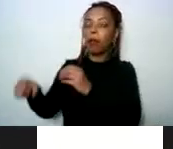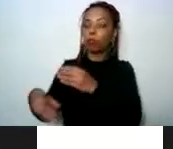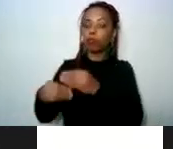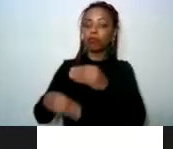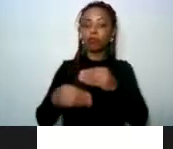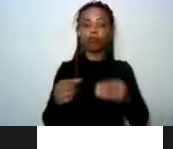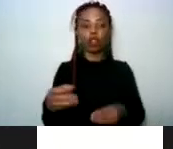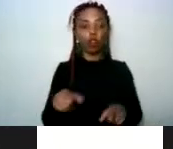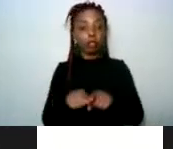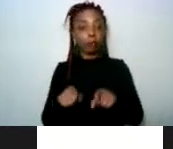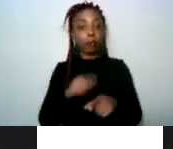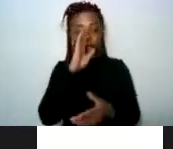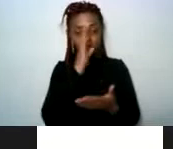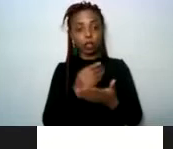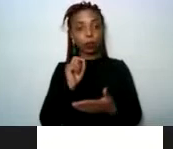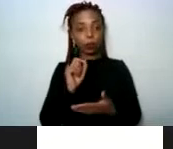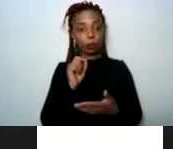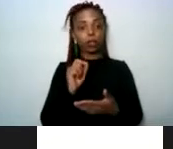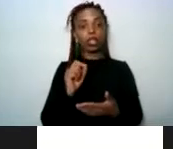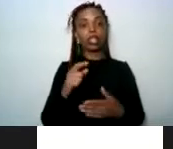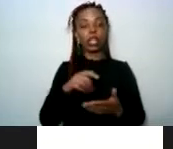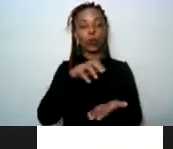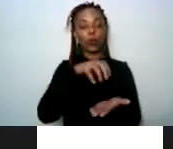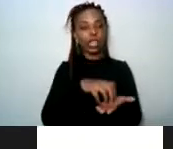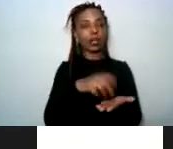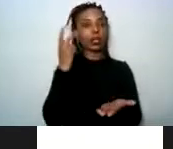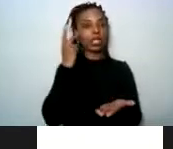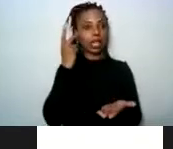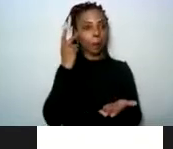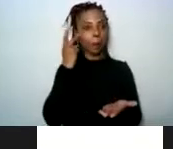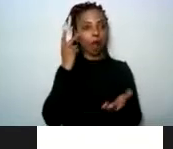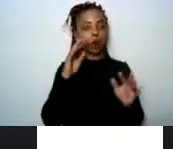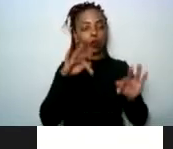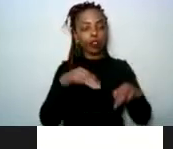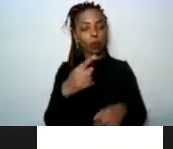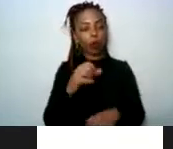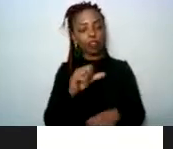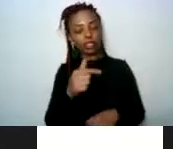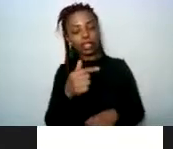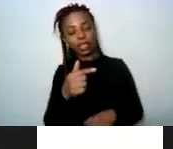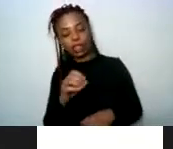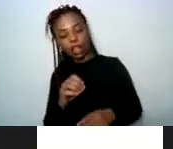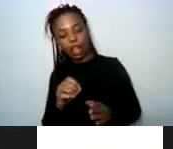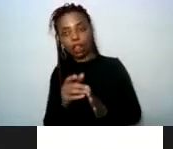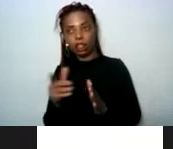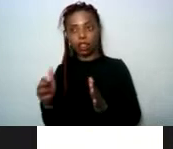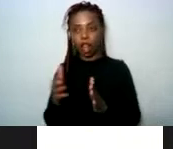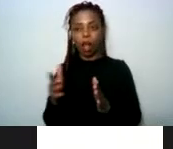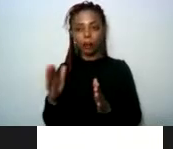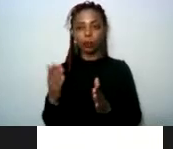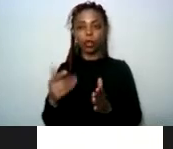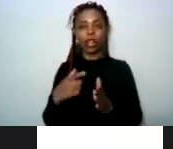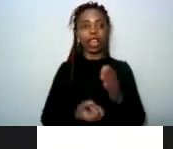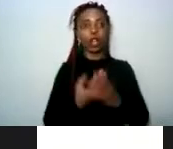aconteceu uma degradação e um esvaziamento do centro no final da década de 60, 70, onde vai estabelecer o terceiro centro de São